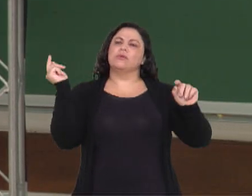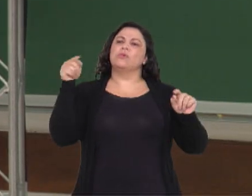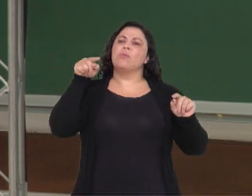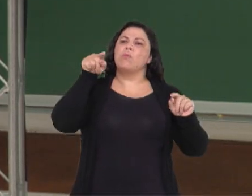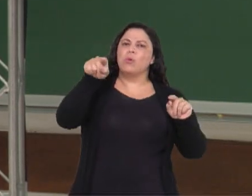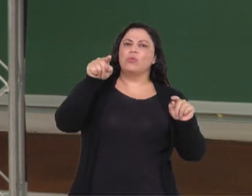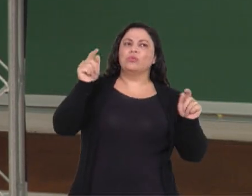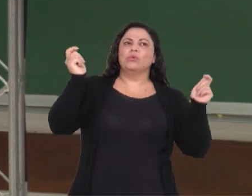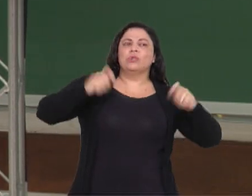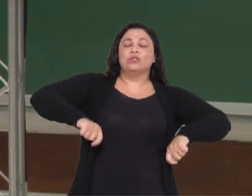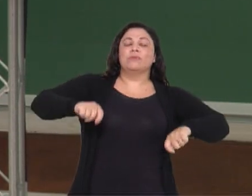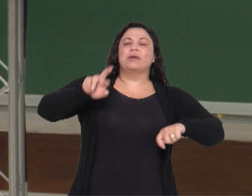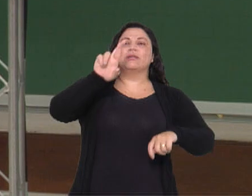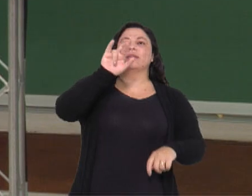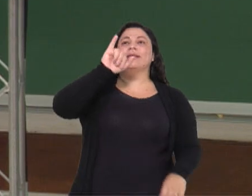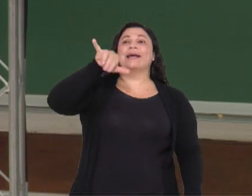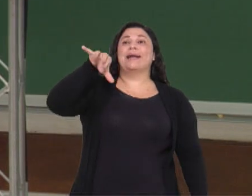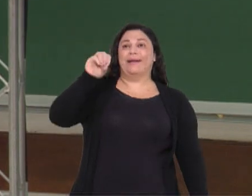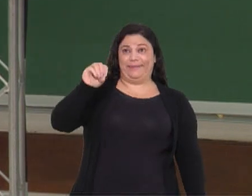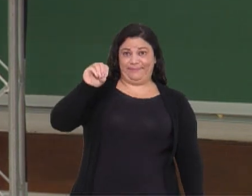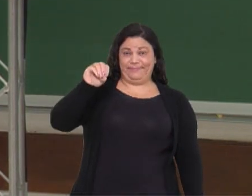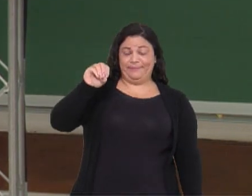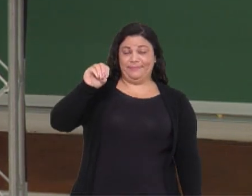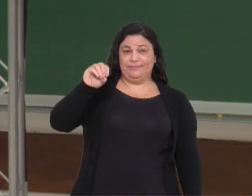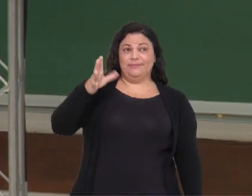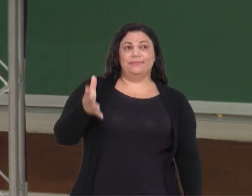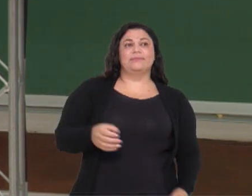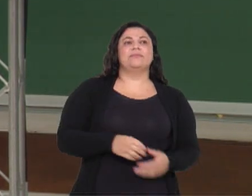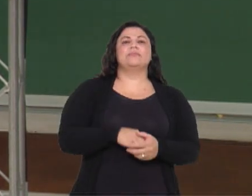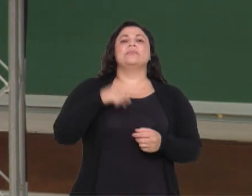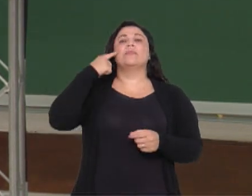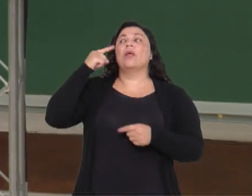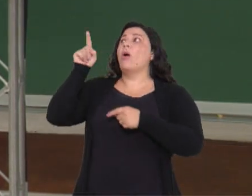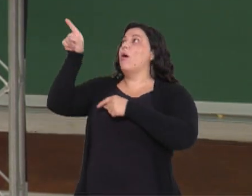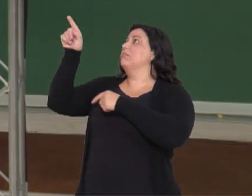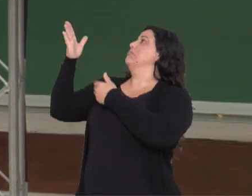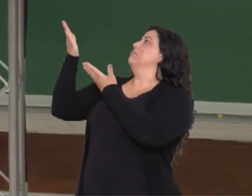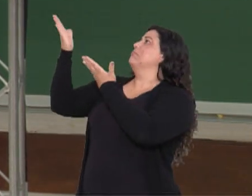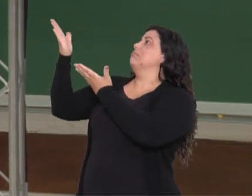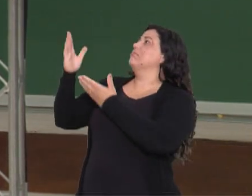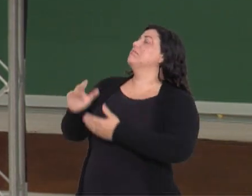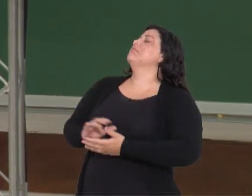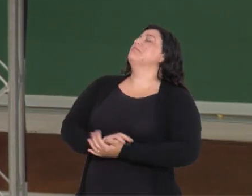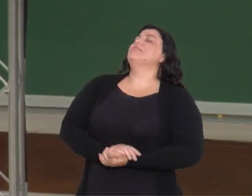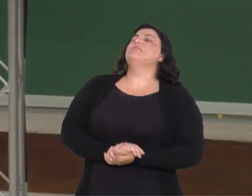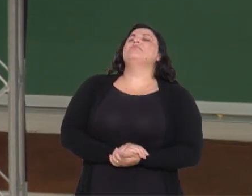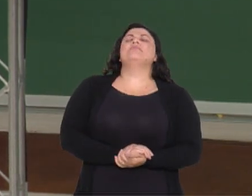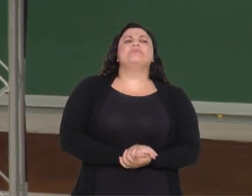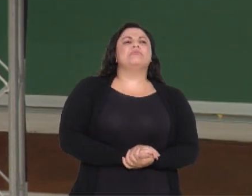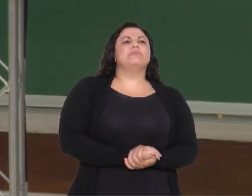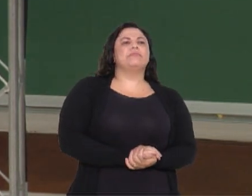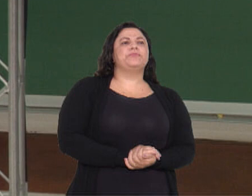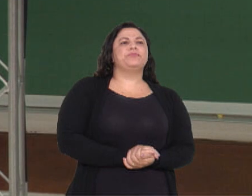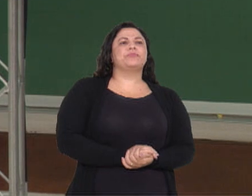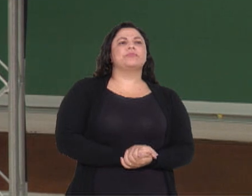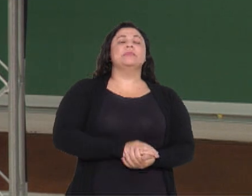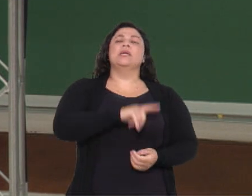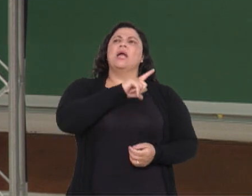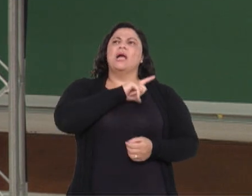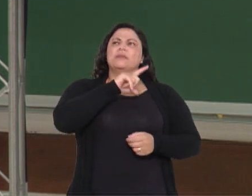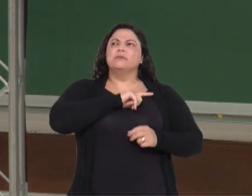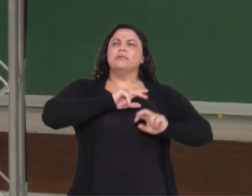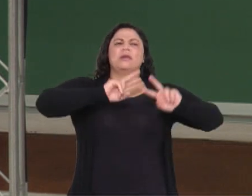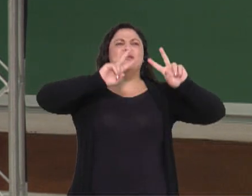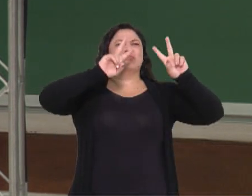chamado de raio. Vamos mostrar aqui uma circunferência para vocês, então. Eis a circunferência. Tem alguns termos que a gente aprendeu lá